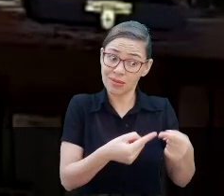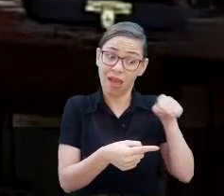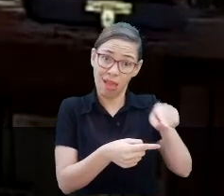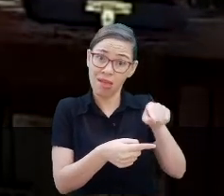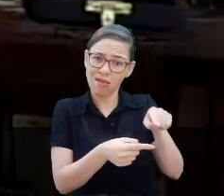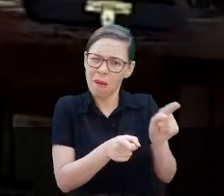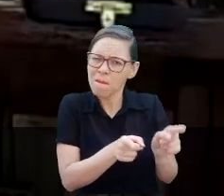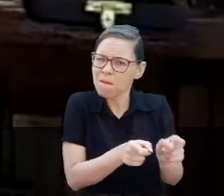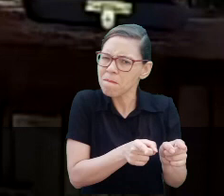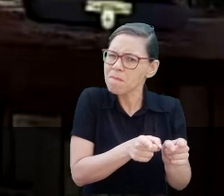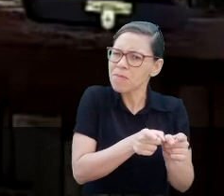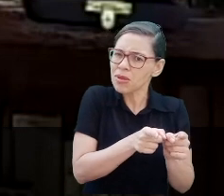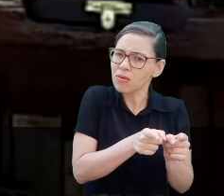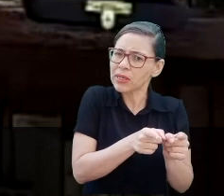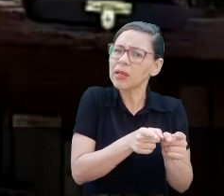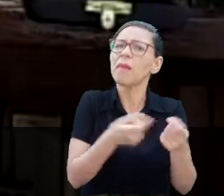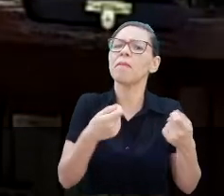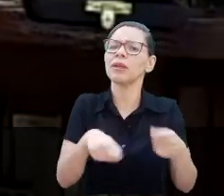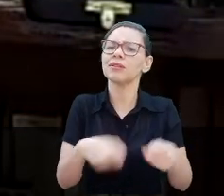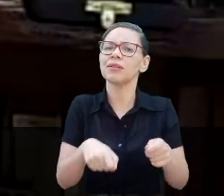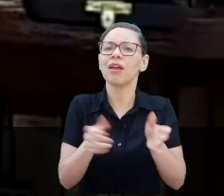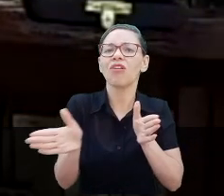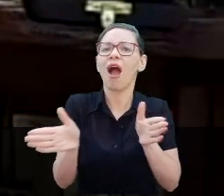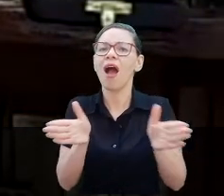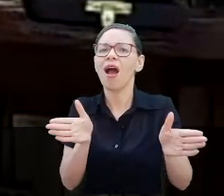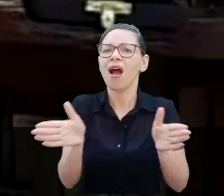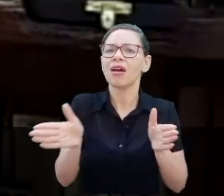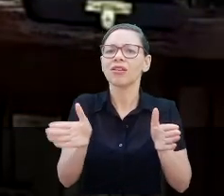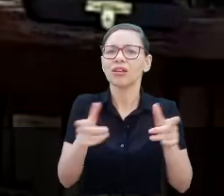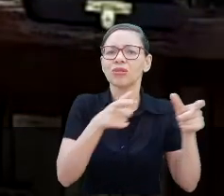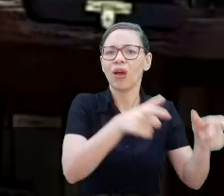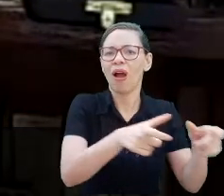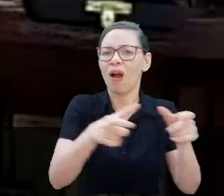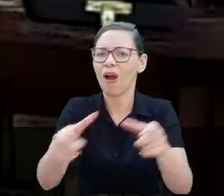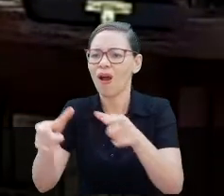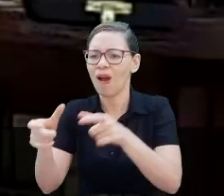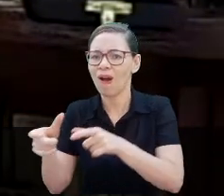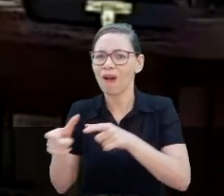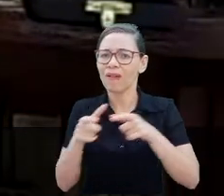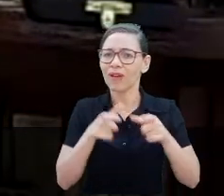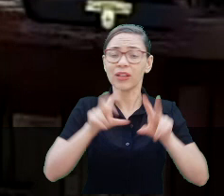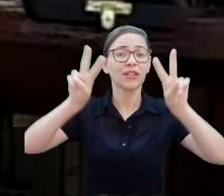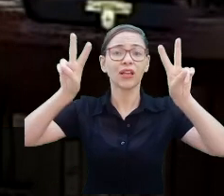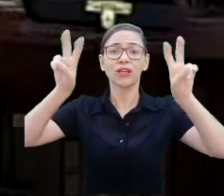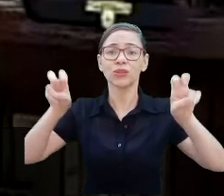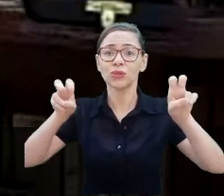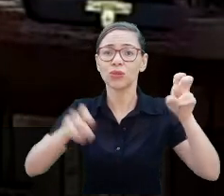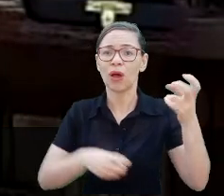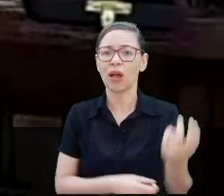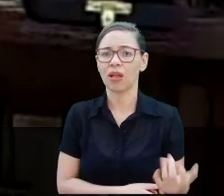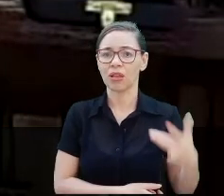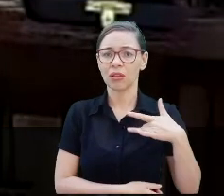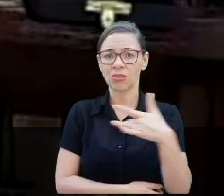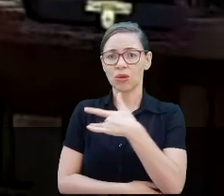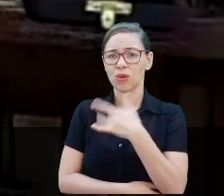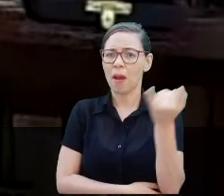é importante pensar as populações enquanto minorizadas em termos de direitos e acesso aos recursos sociais. O